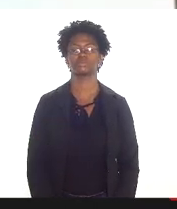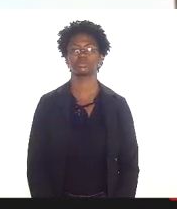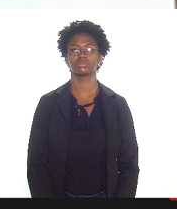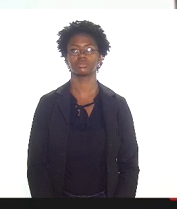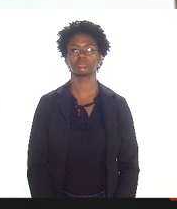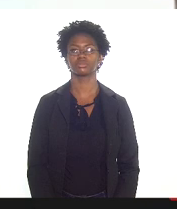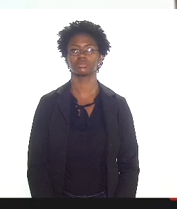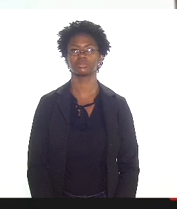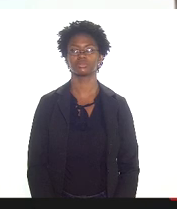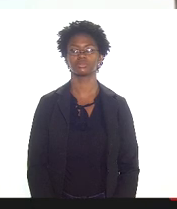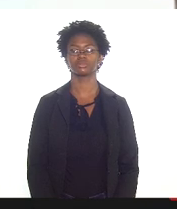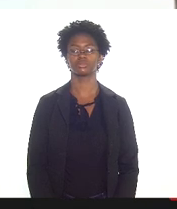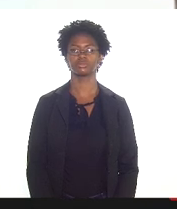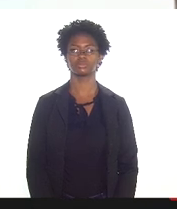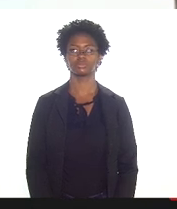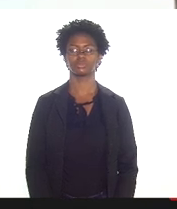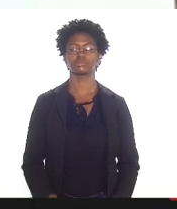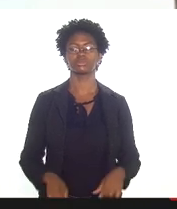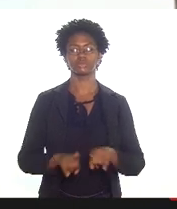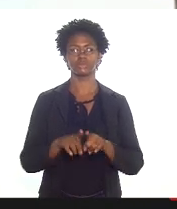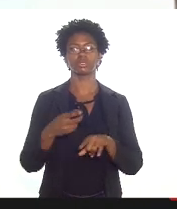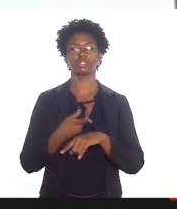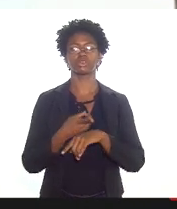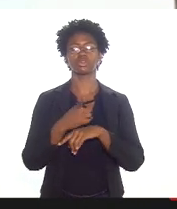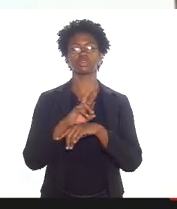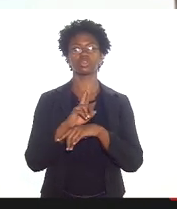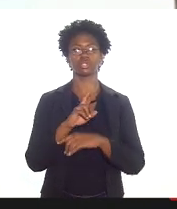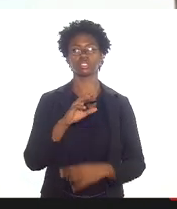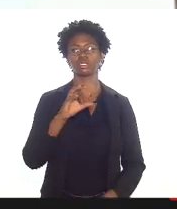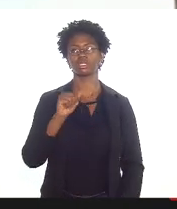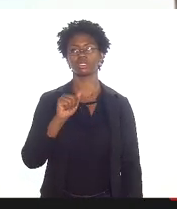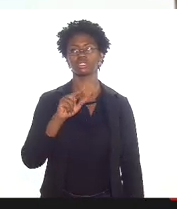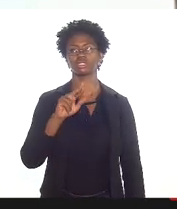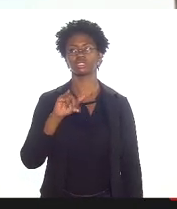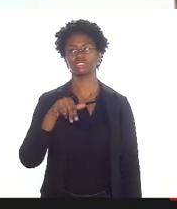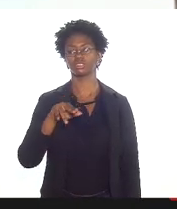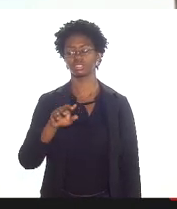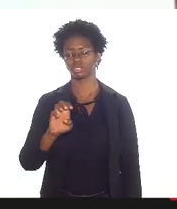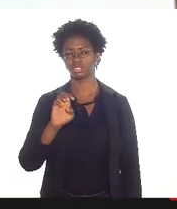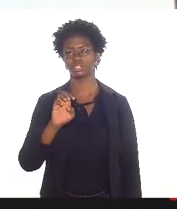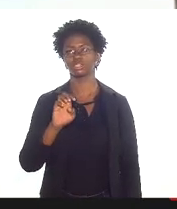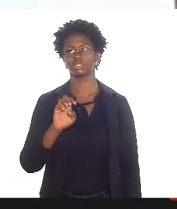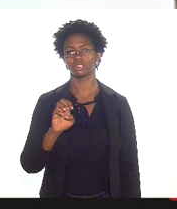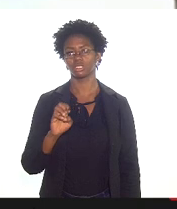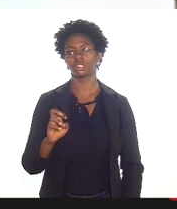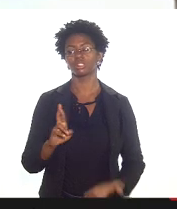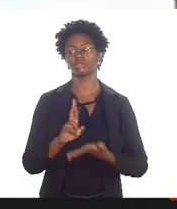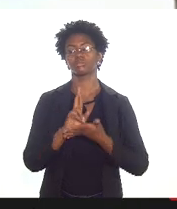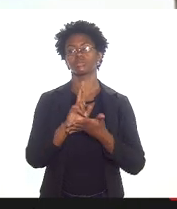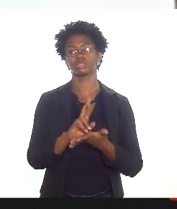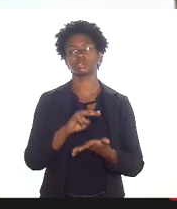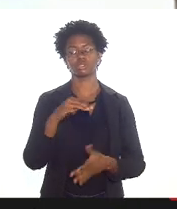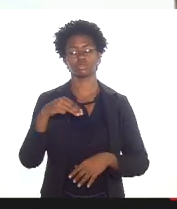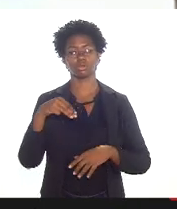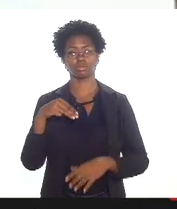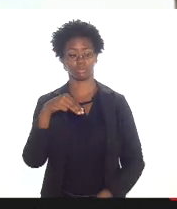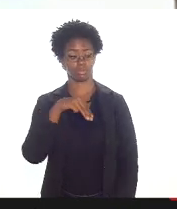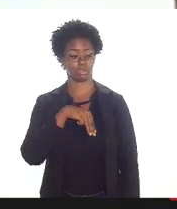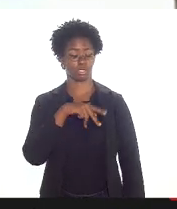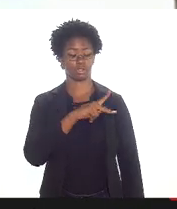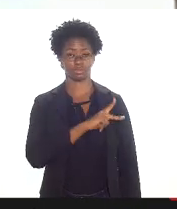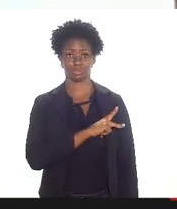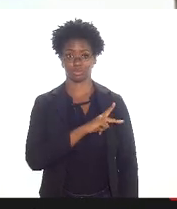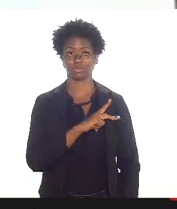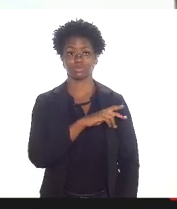A doutora Karine Gomes, representando o Ministério Público do Estado.